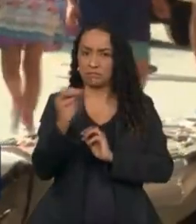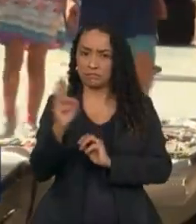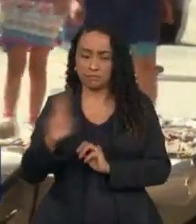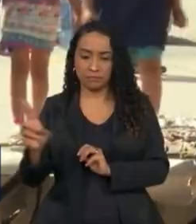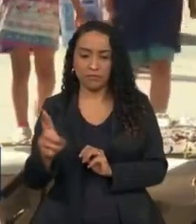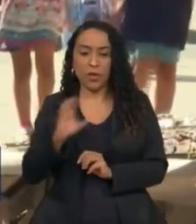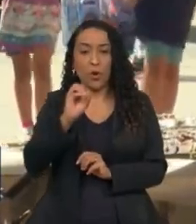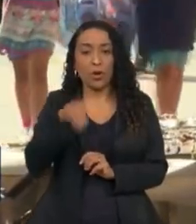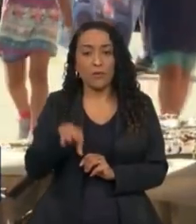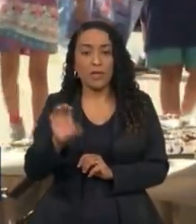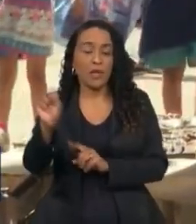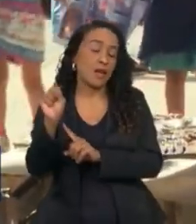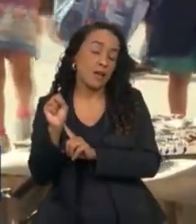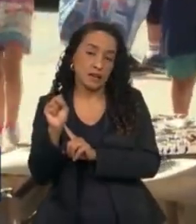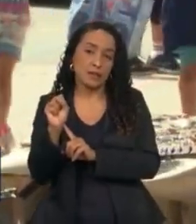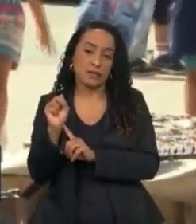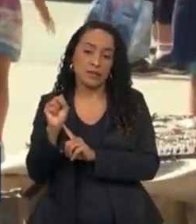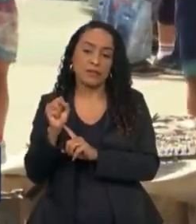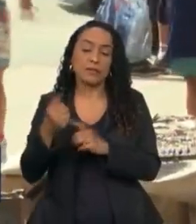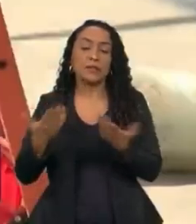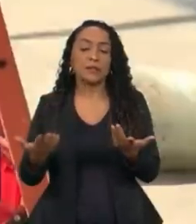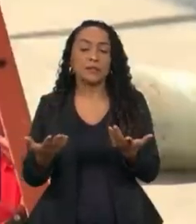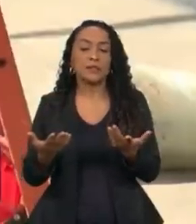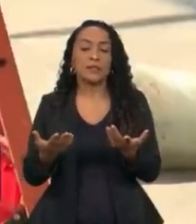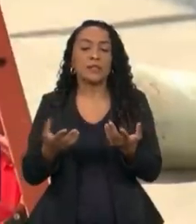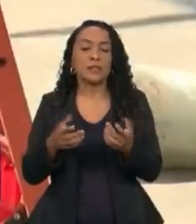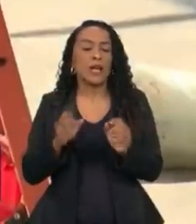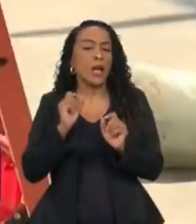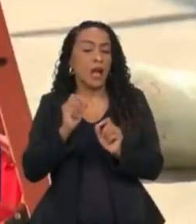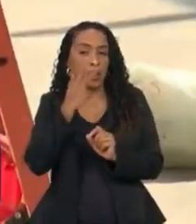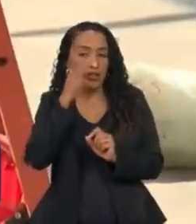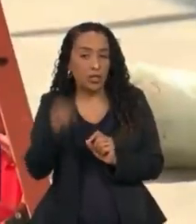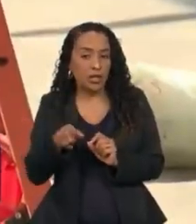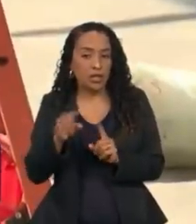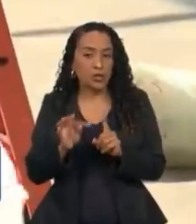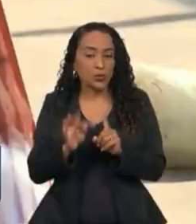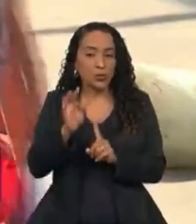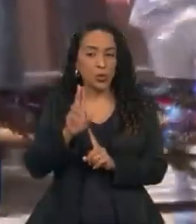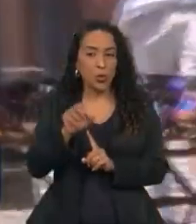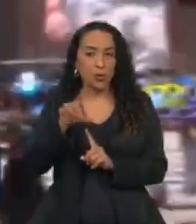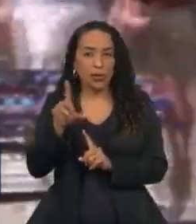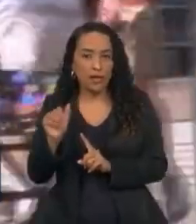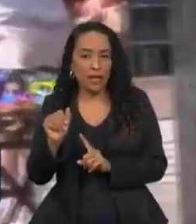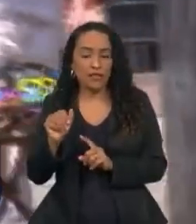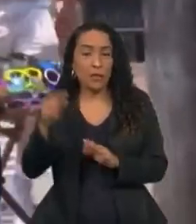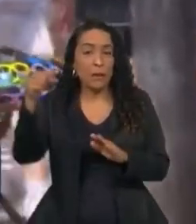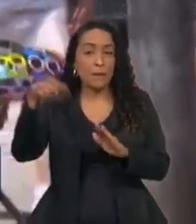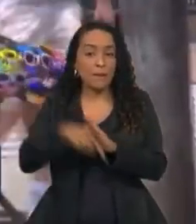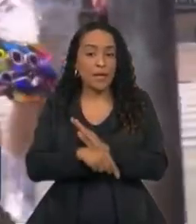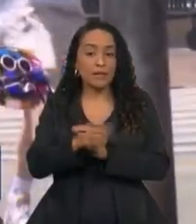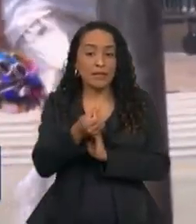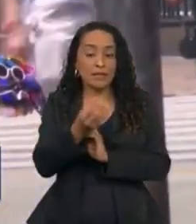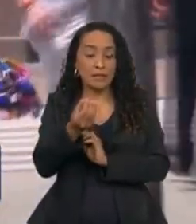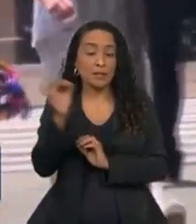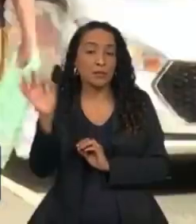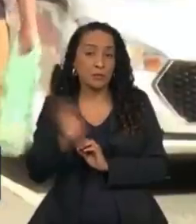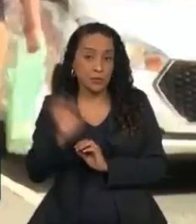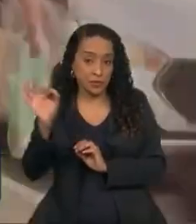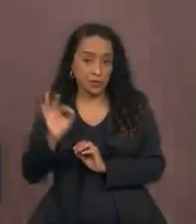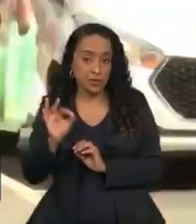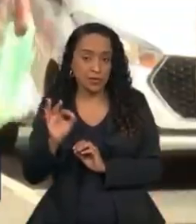A OMS, Organização Mundial de Saúde, considera níveis de umidade relativa do ar abaixo de